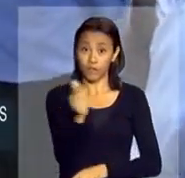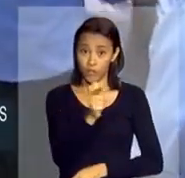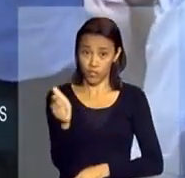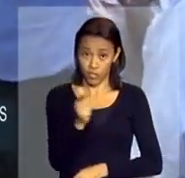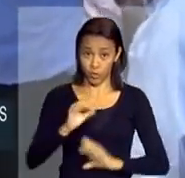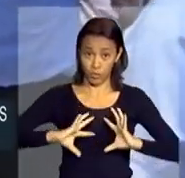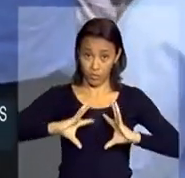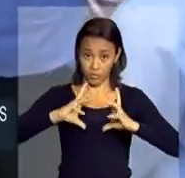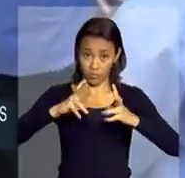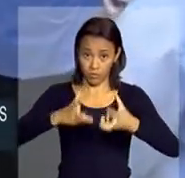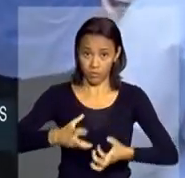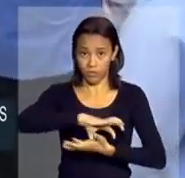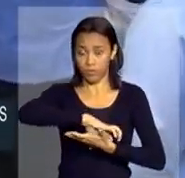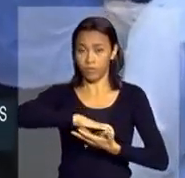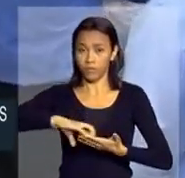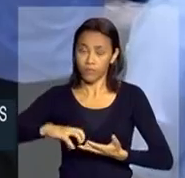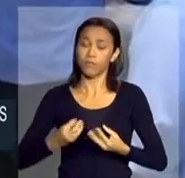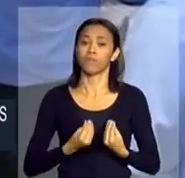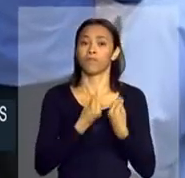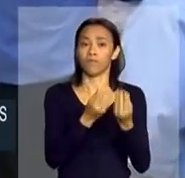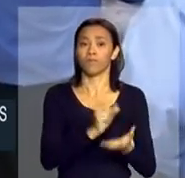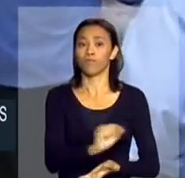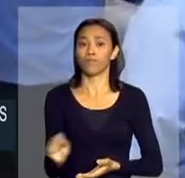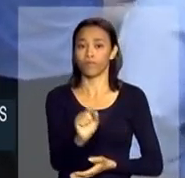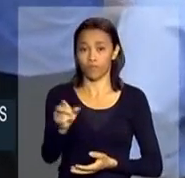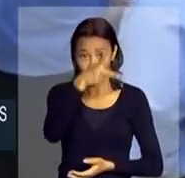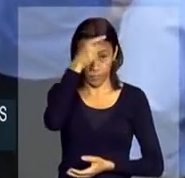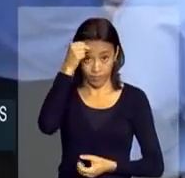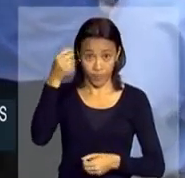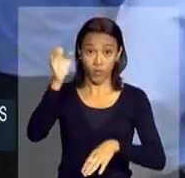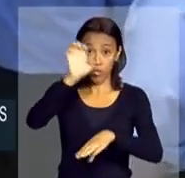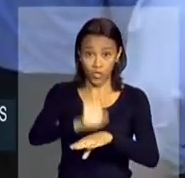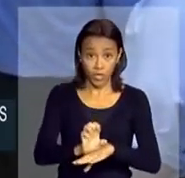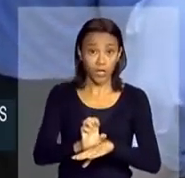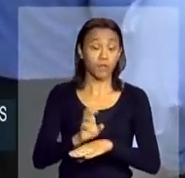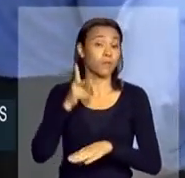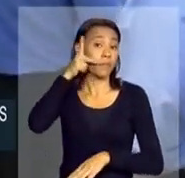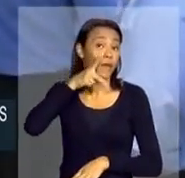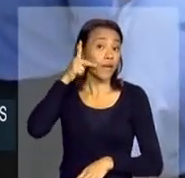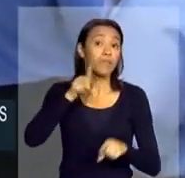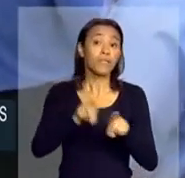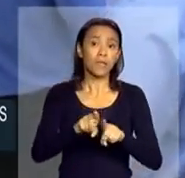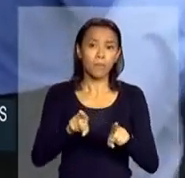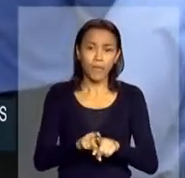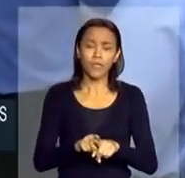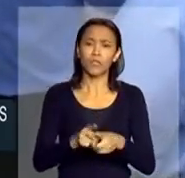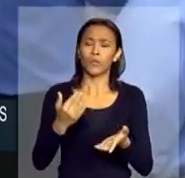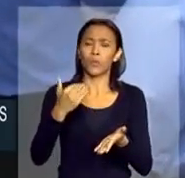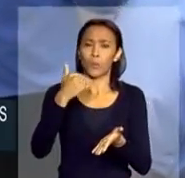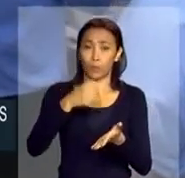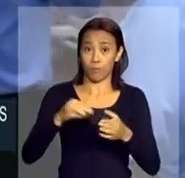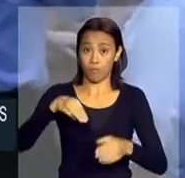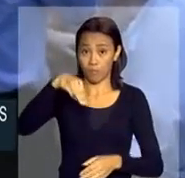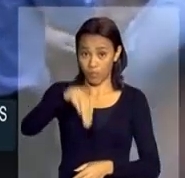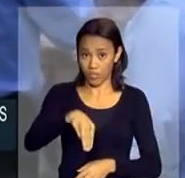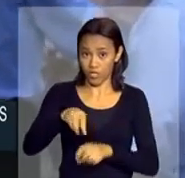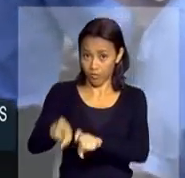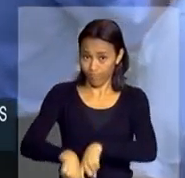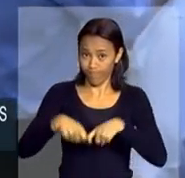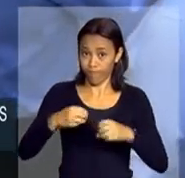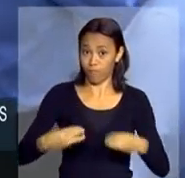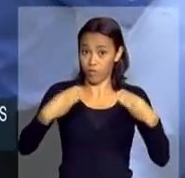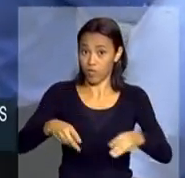retroscavadeiras aos municípios paraibanos. Segundo o Ministério do Desenvolvimento Agrário, é a segunda vez que